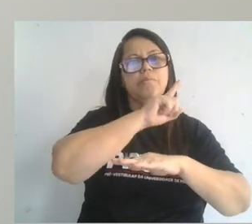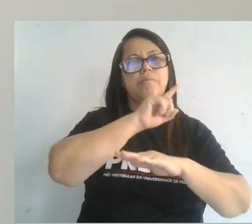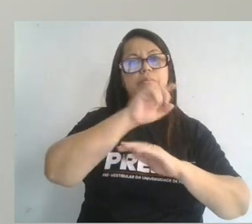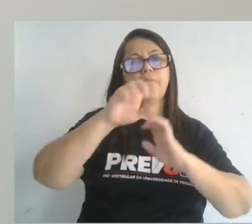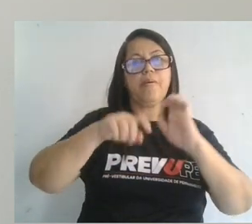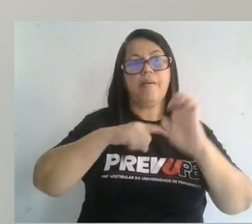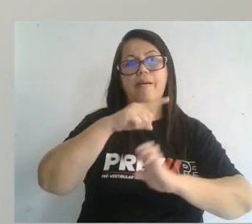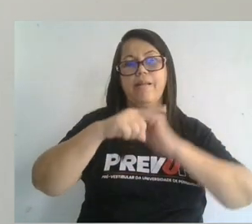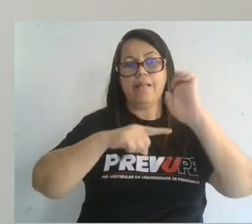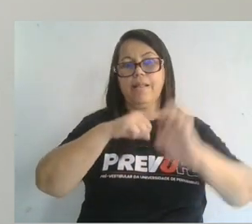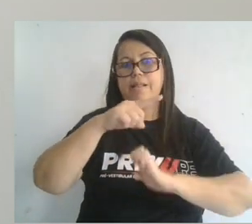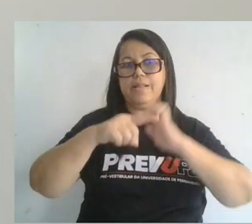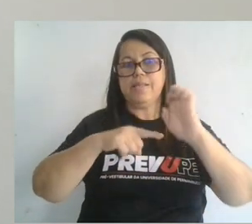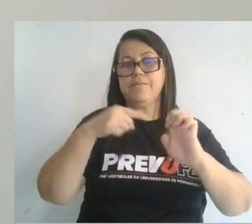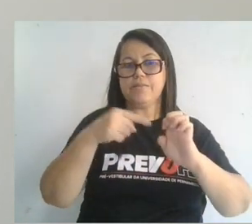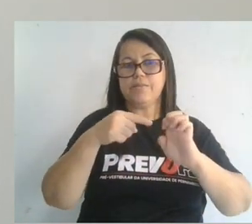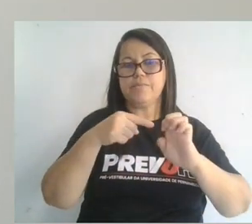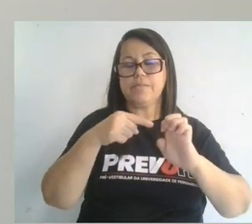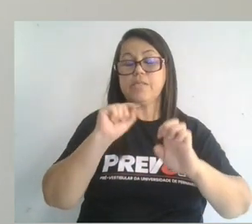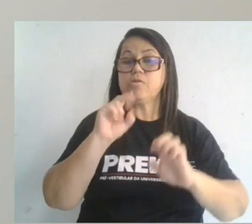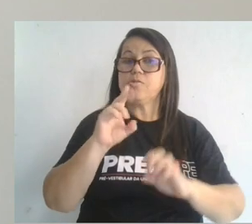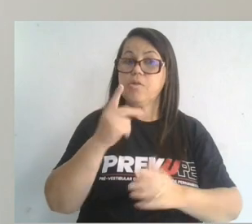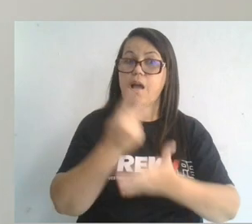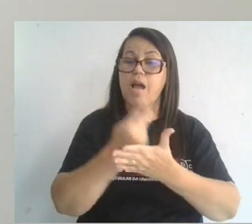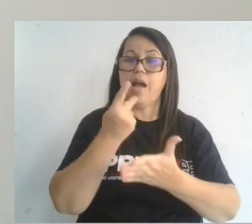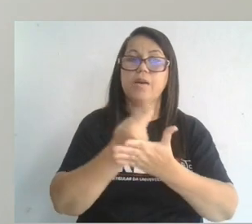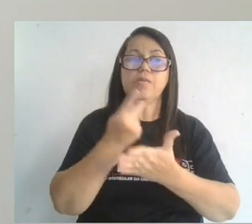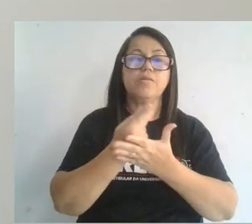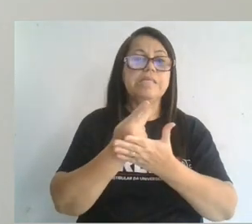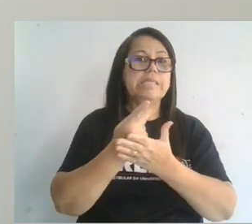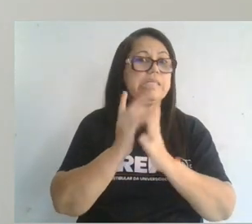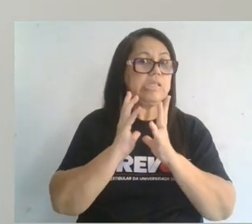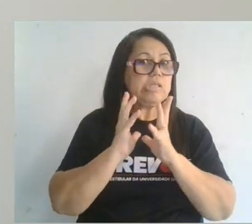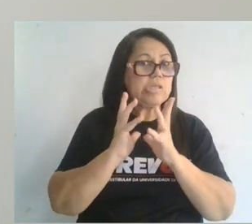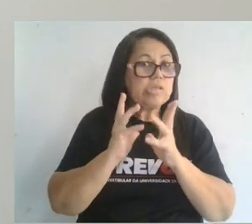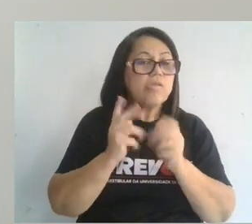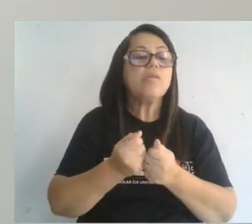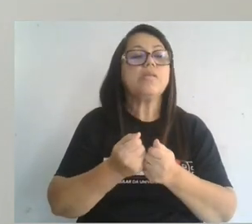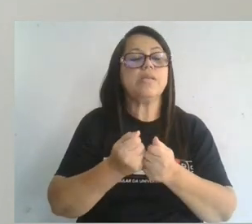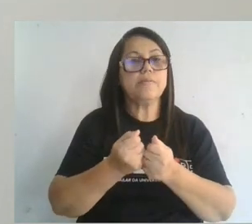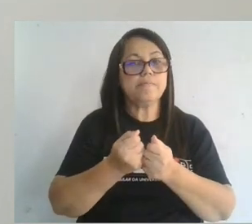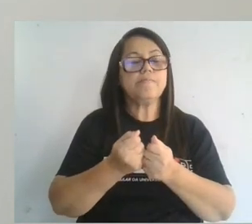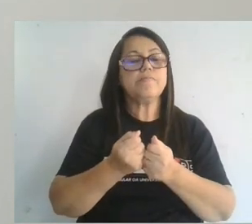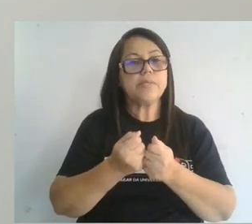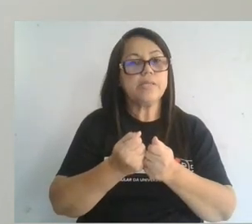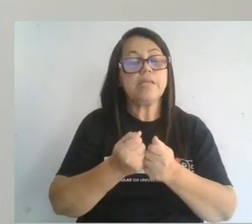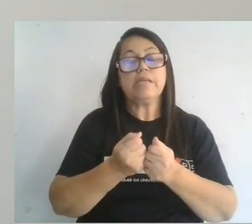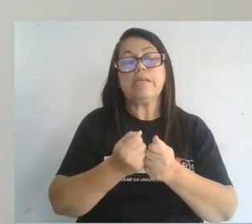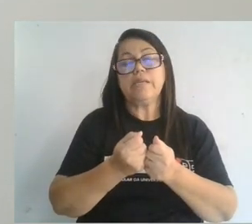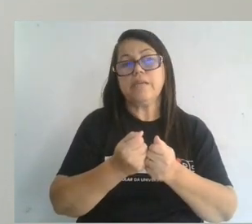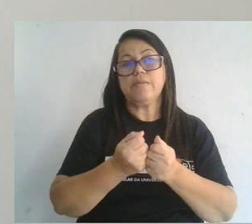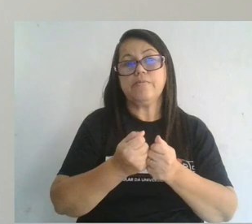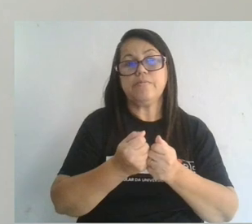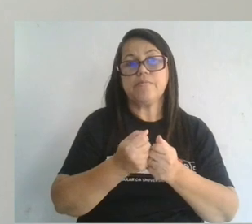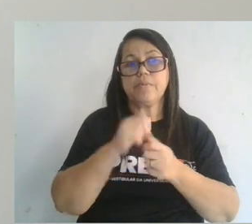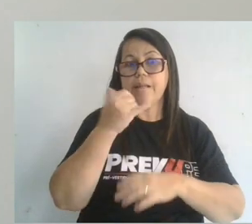que ocorra essa transferência de energia, primeiro, ela só ocorre na sua totalidade e a